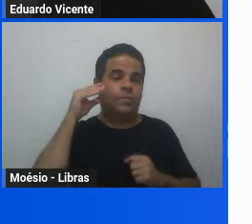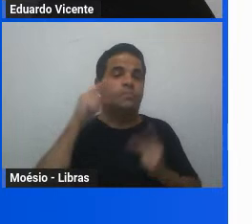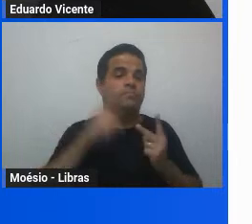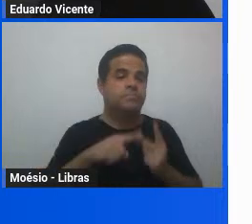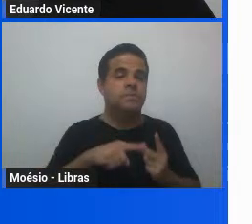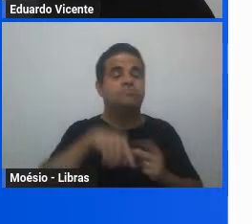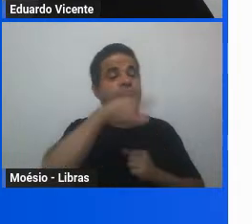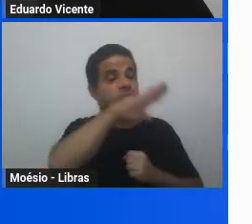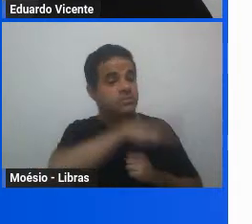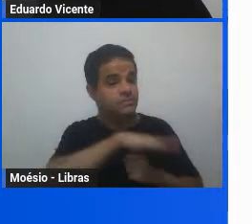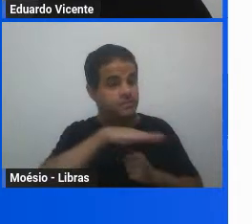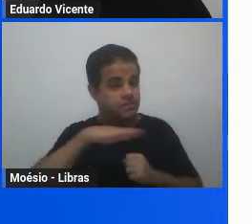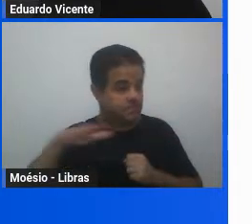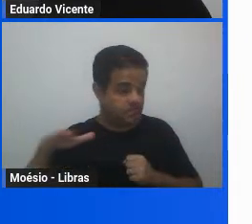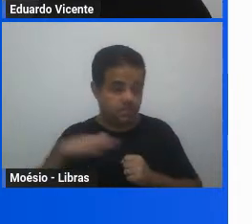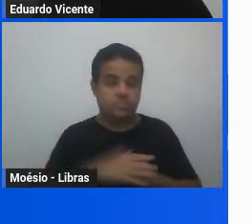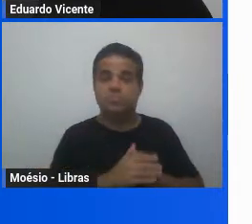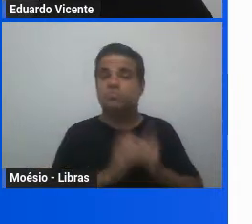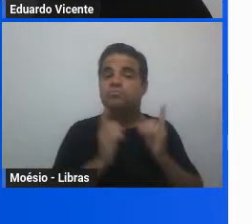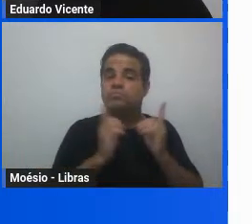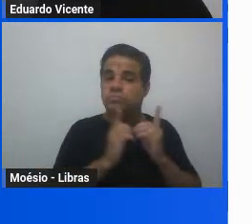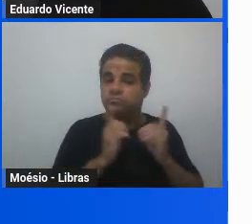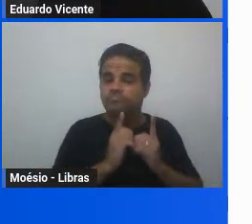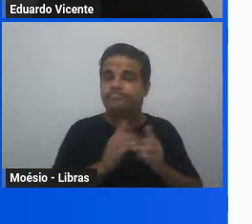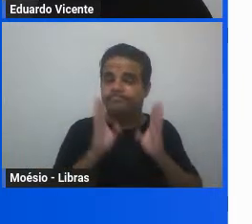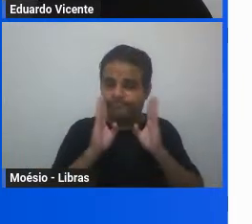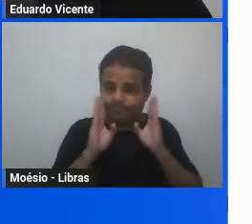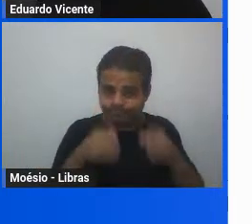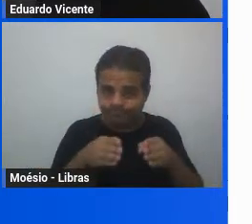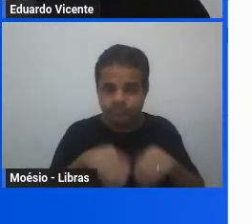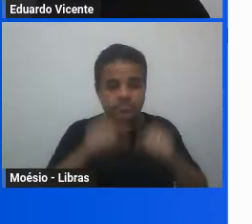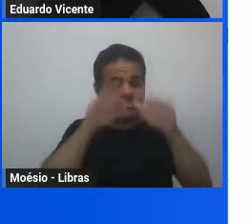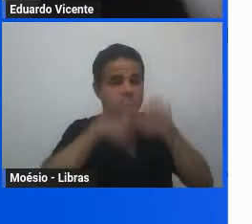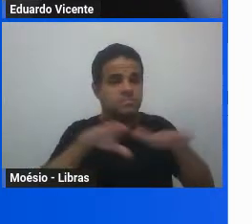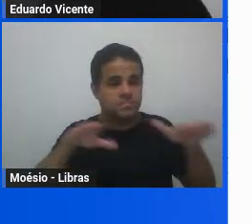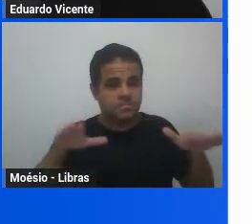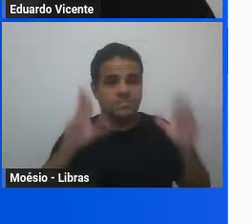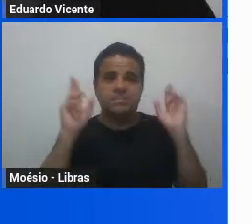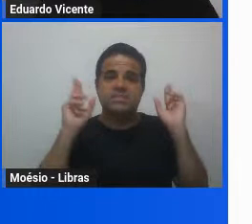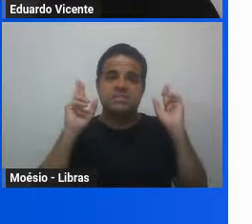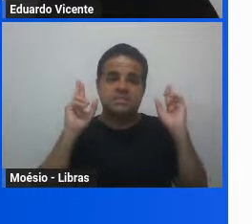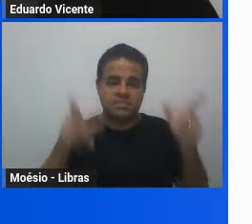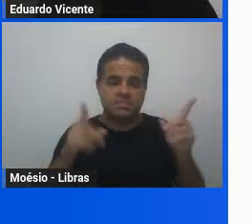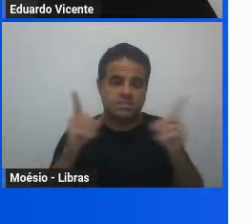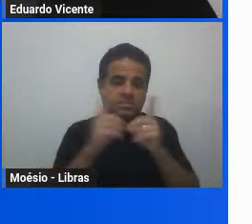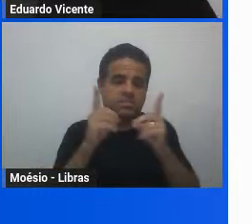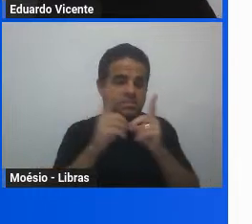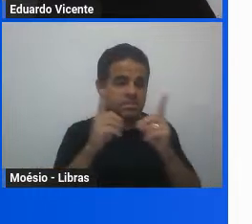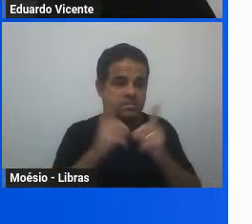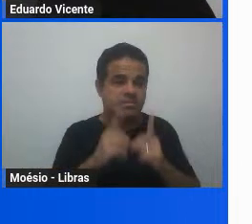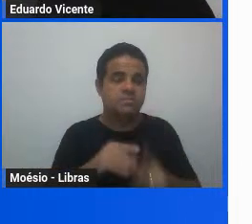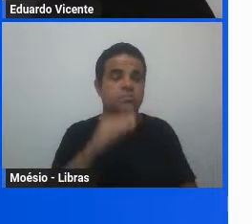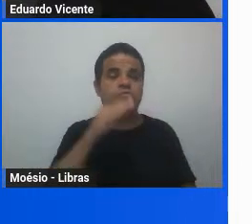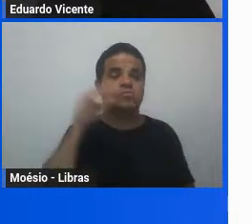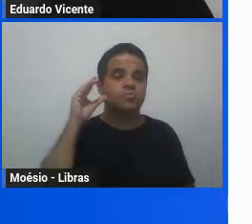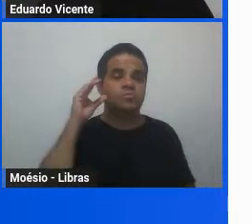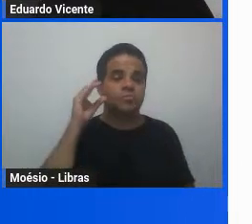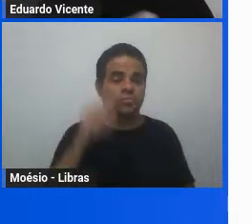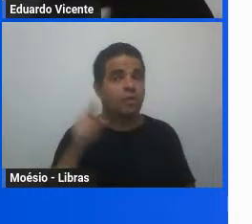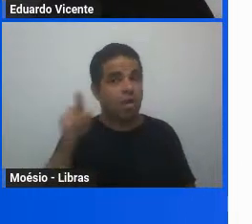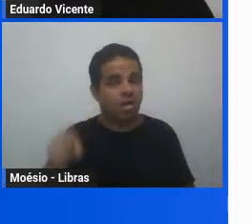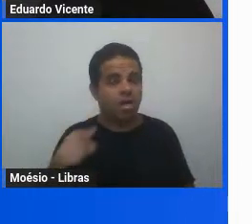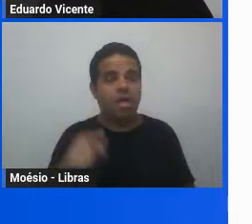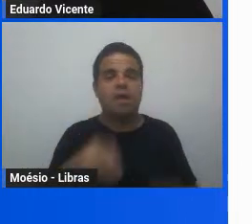infantil. Então, um atendimento prestado à criança é diferente do atendimento prestado ao adulto. Essa é a